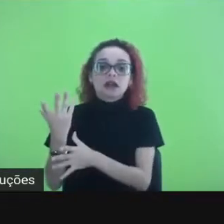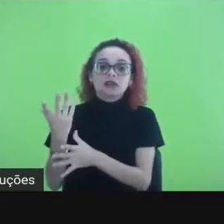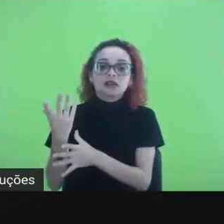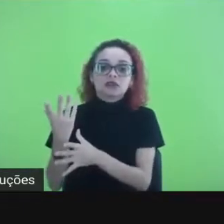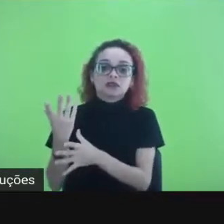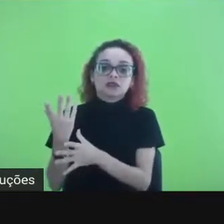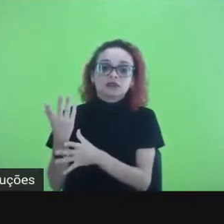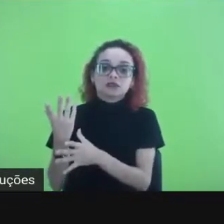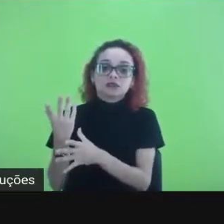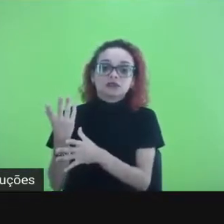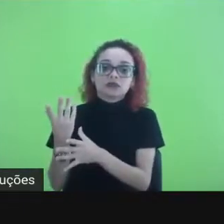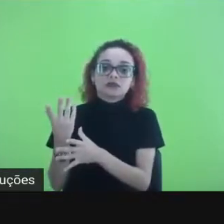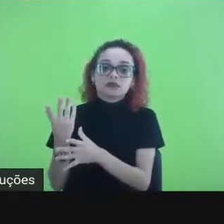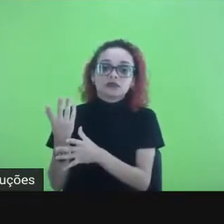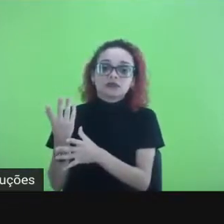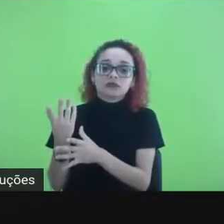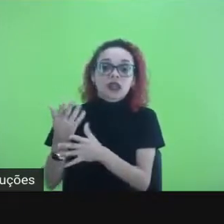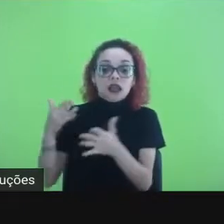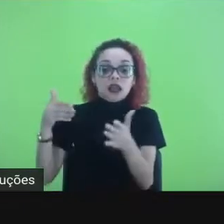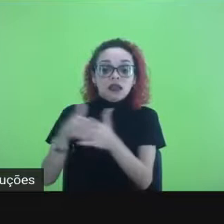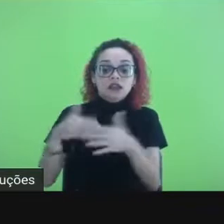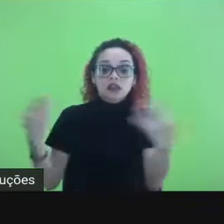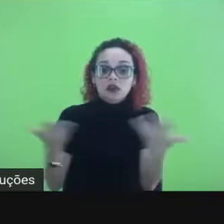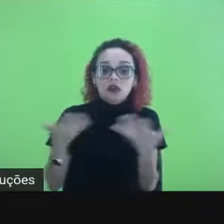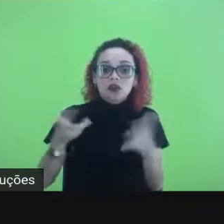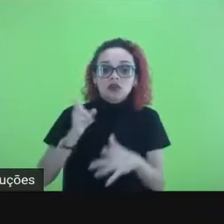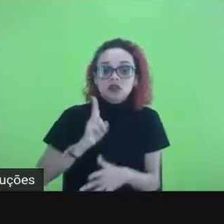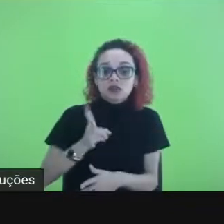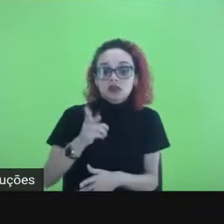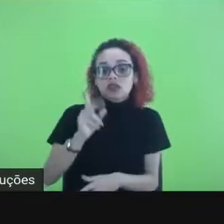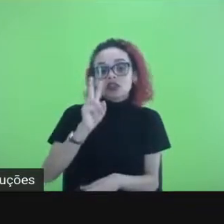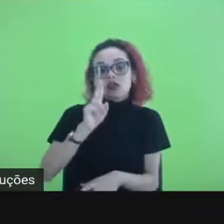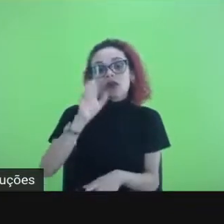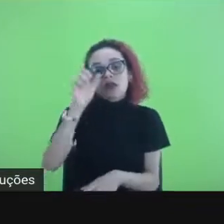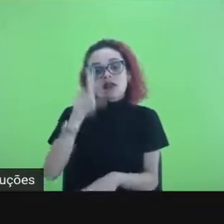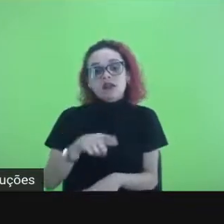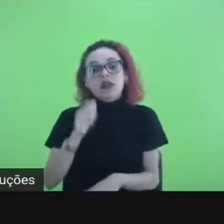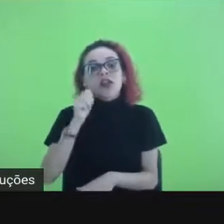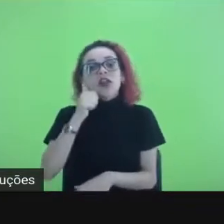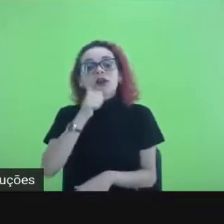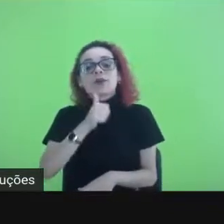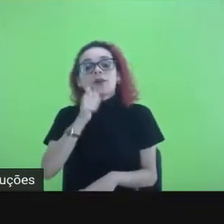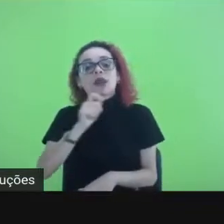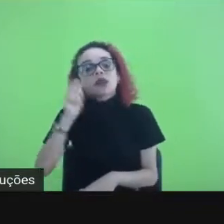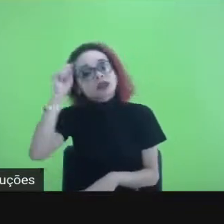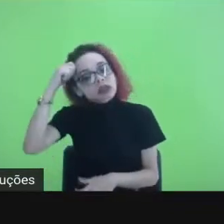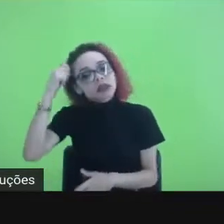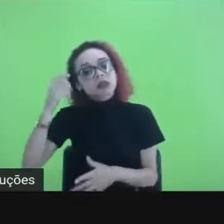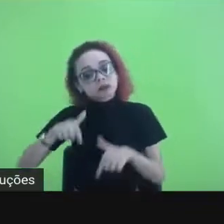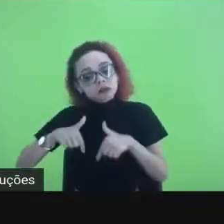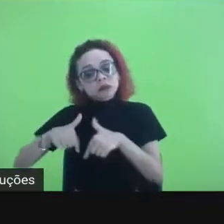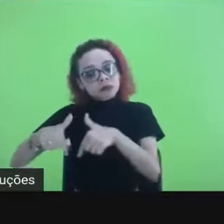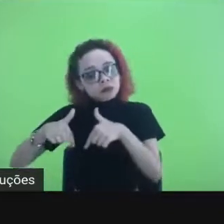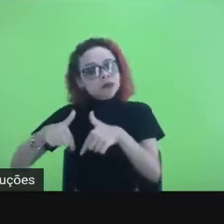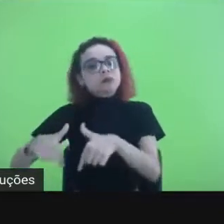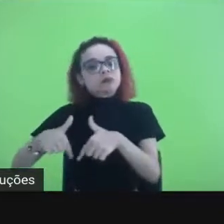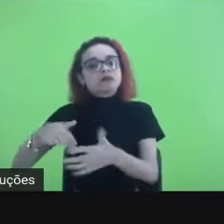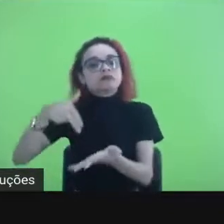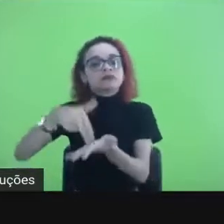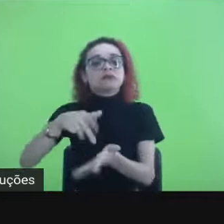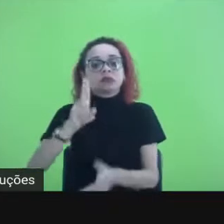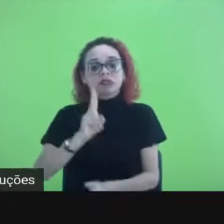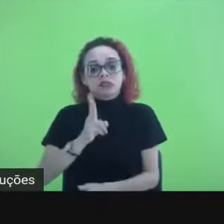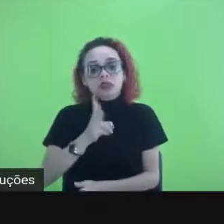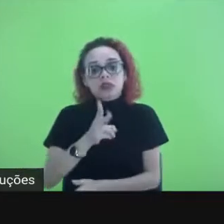e continua hoje, né, com mulheres negras muito atuantes nesse processo. Né, e